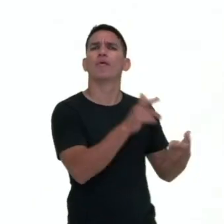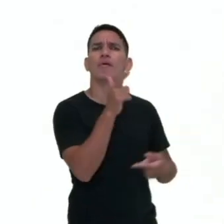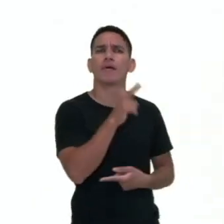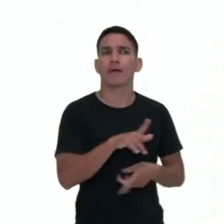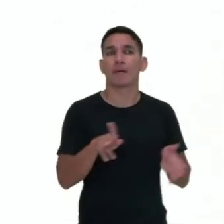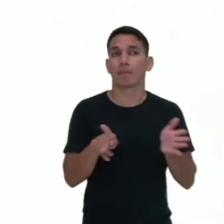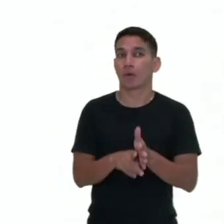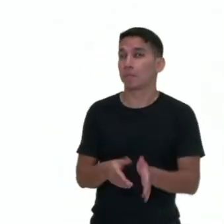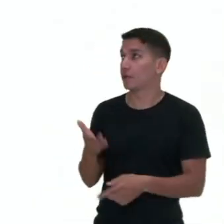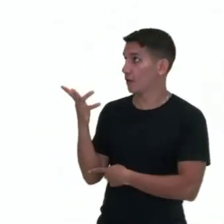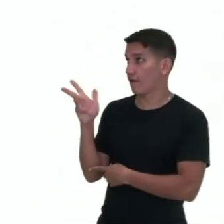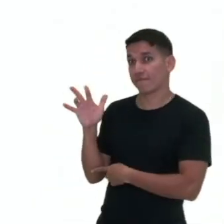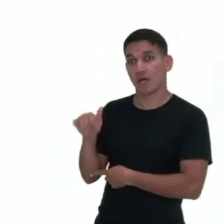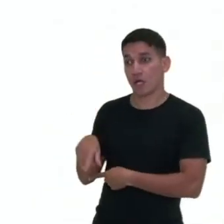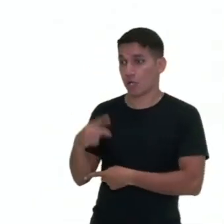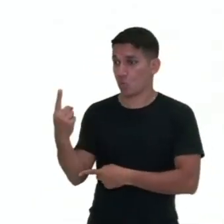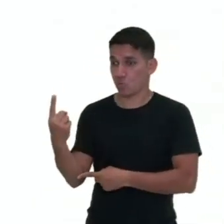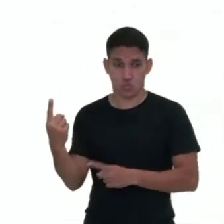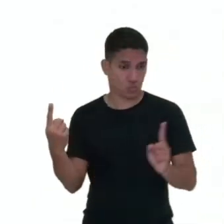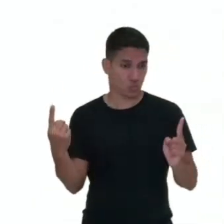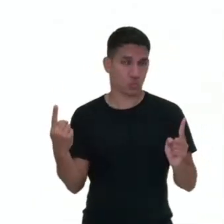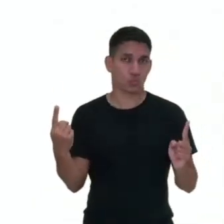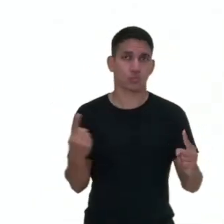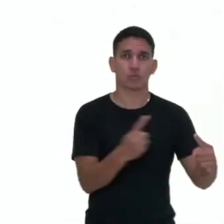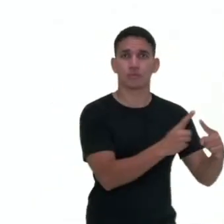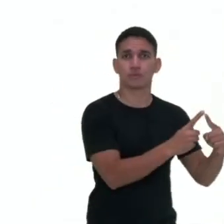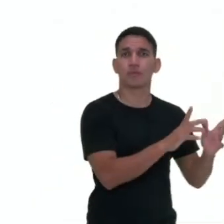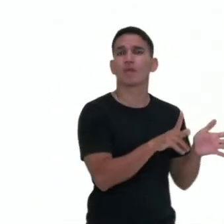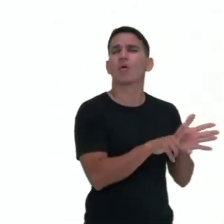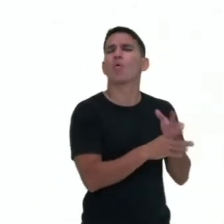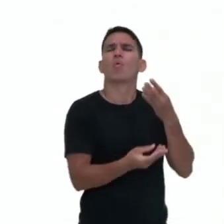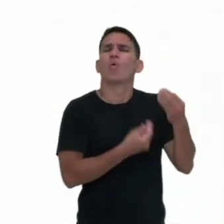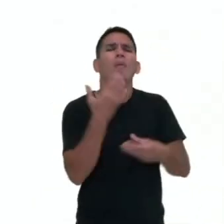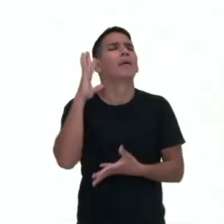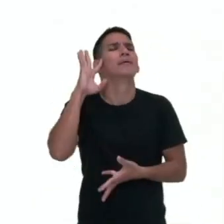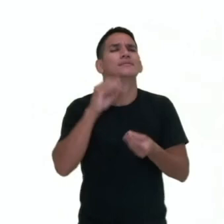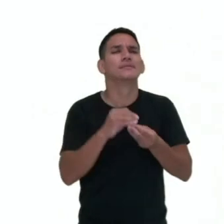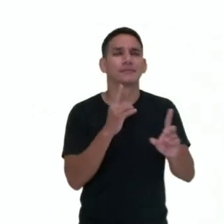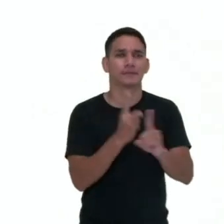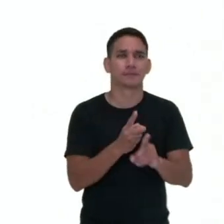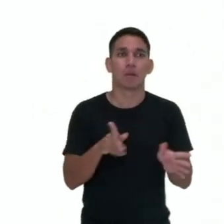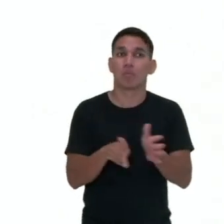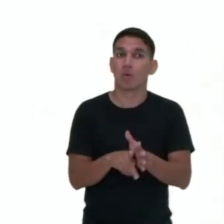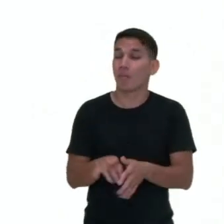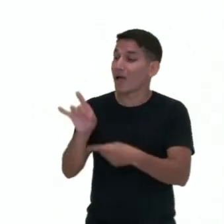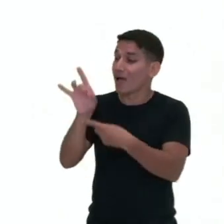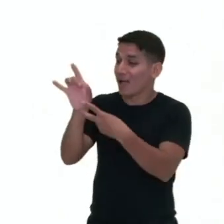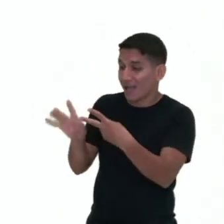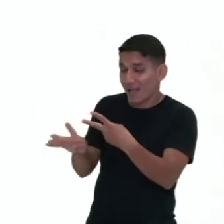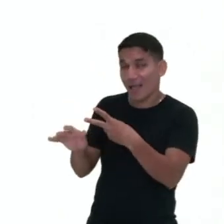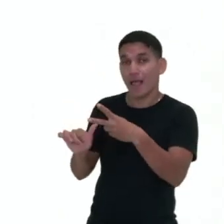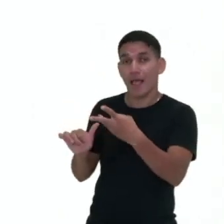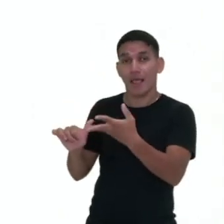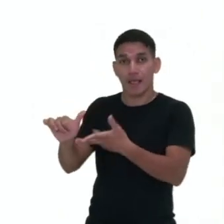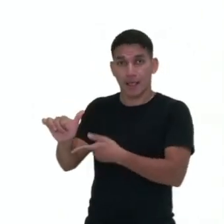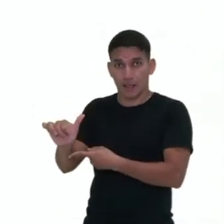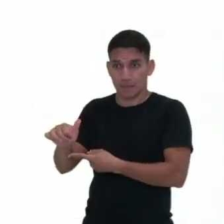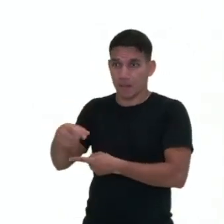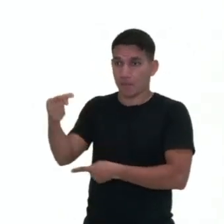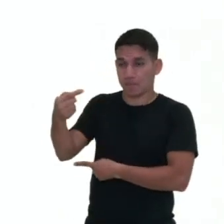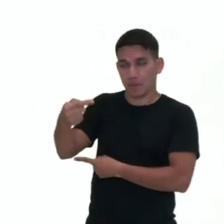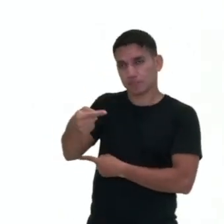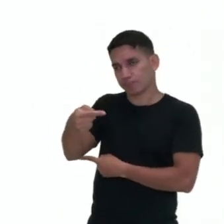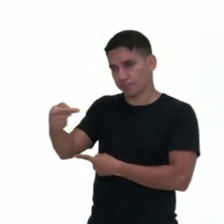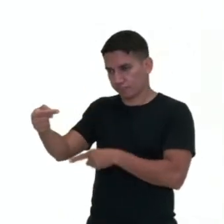vai ser uma matriz 1 por 1. Como que eu vou obter essa matriz 1 por 1? Pego cada elemento da primeira linha, que só tem ela,